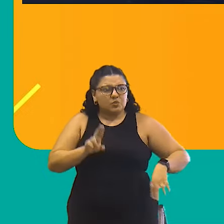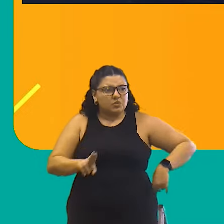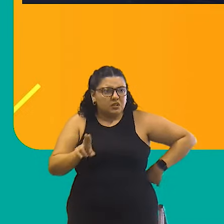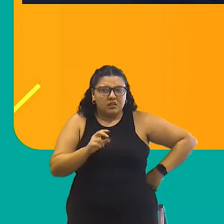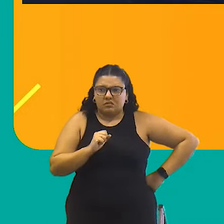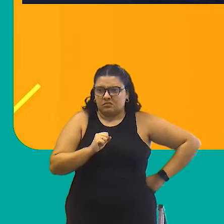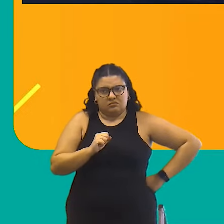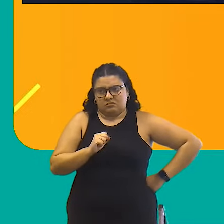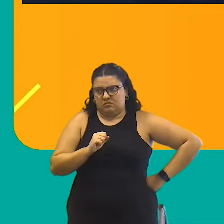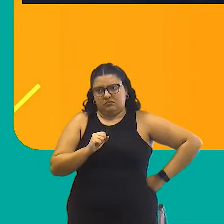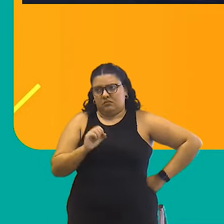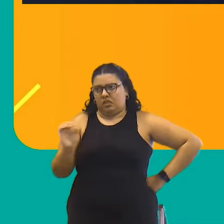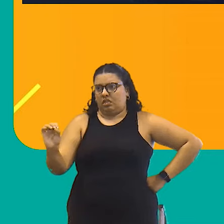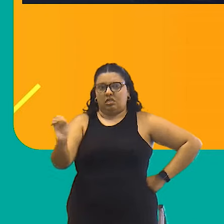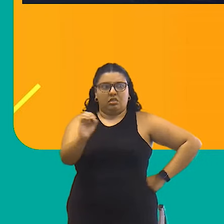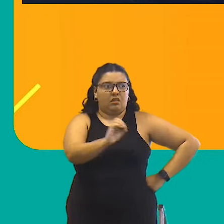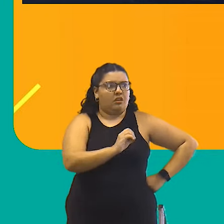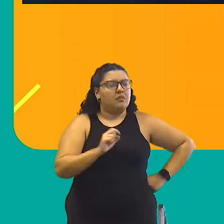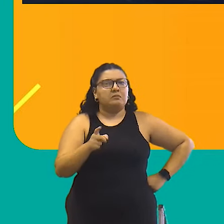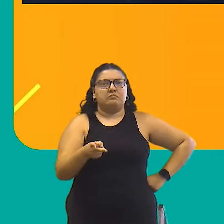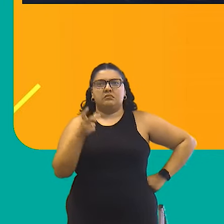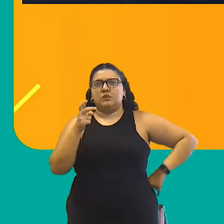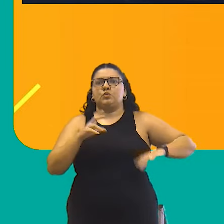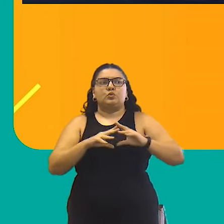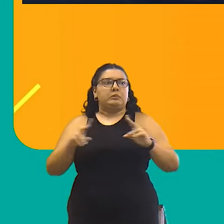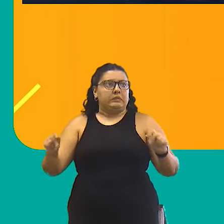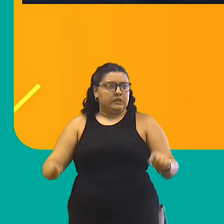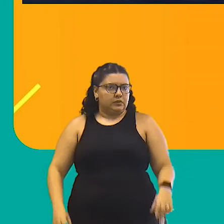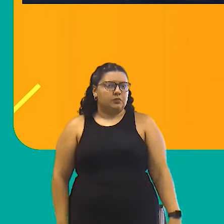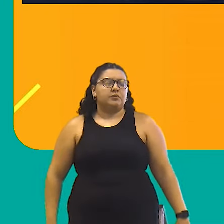dia? Ninguém. Vocês notaram que sumiu?